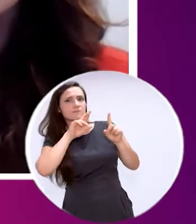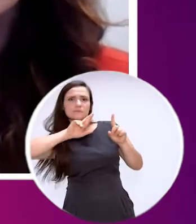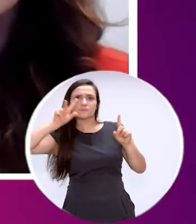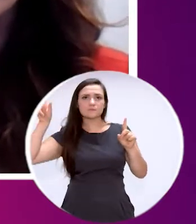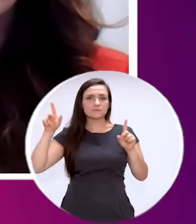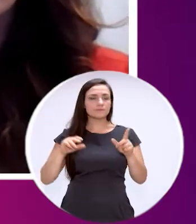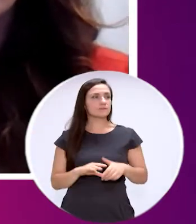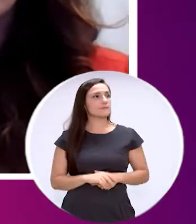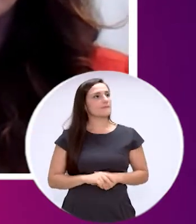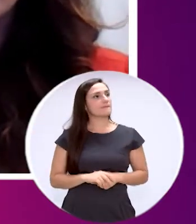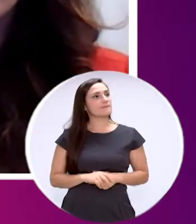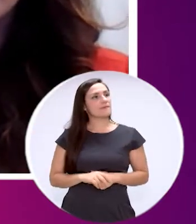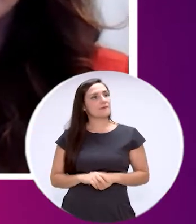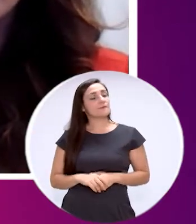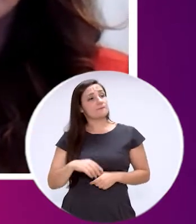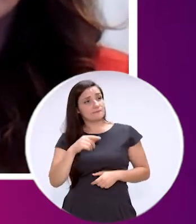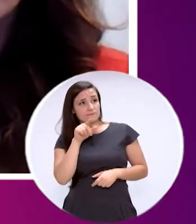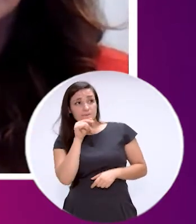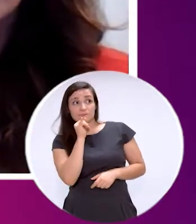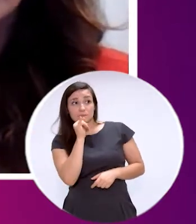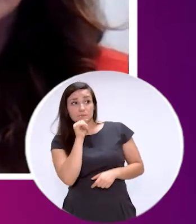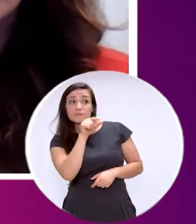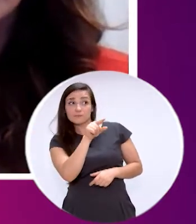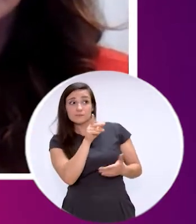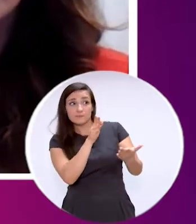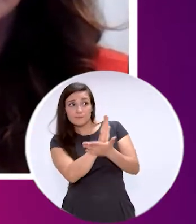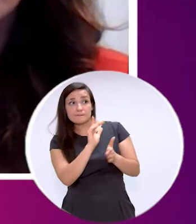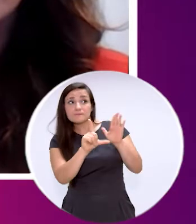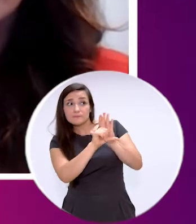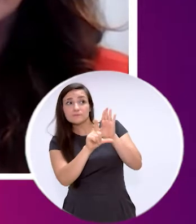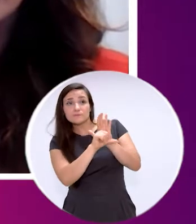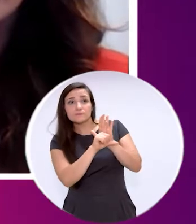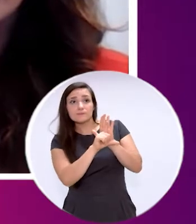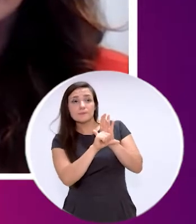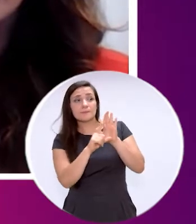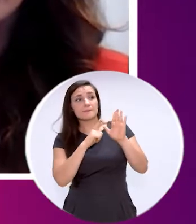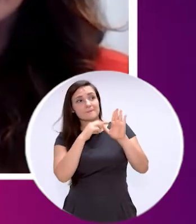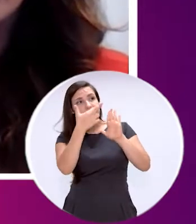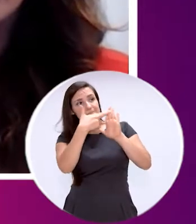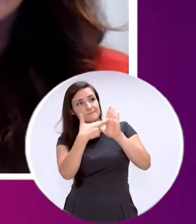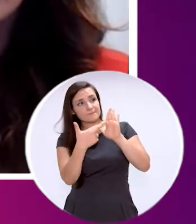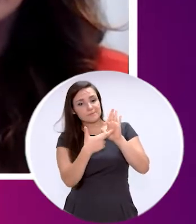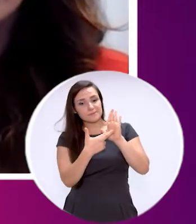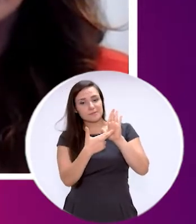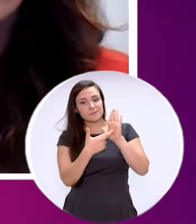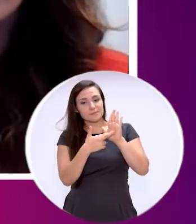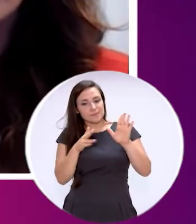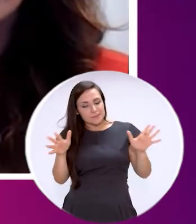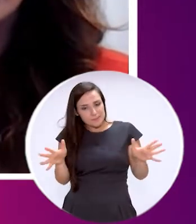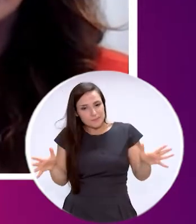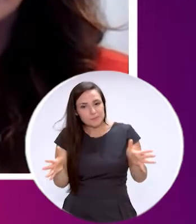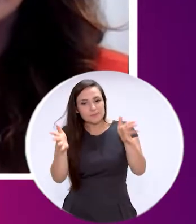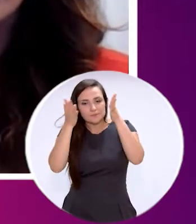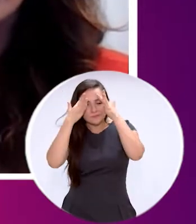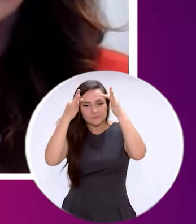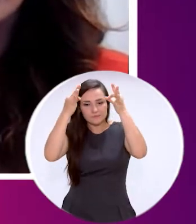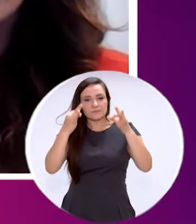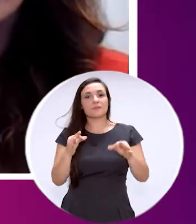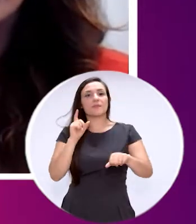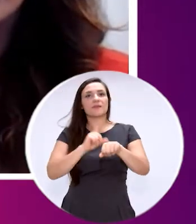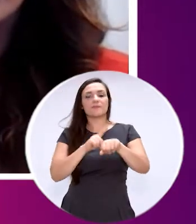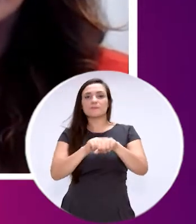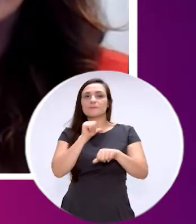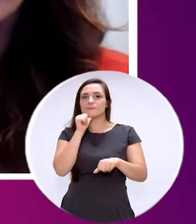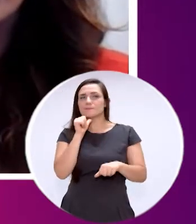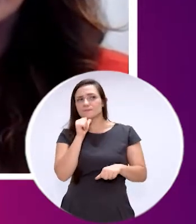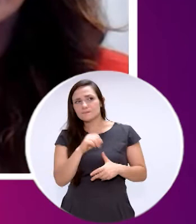acabou de aprovar uma proposta que propõe diretrizes na promoção da dignidade menstrual. Por exemplo, você